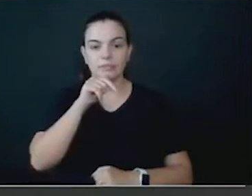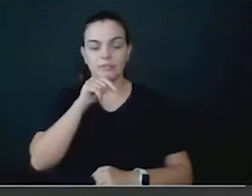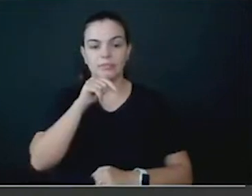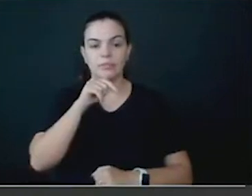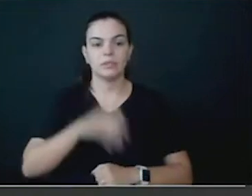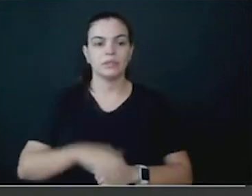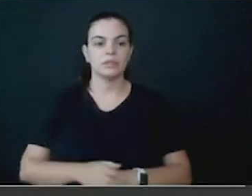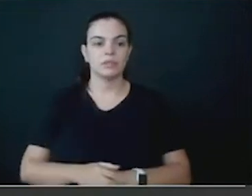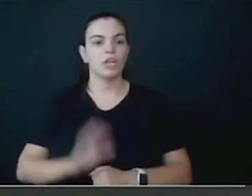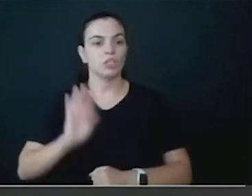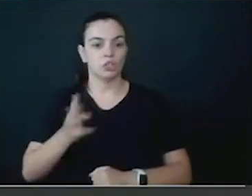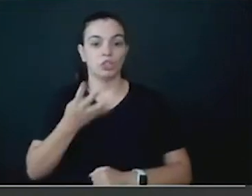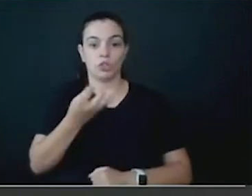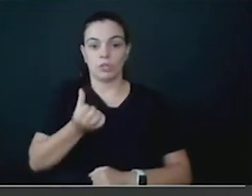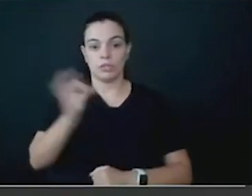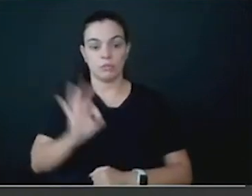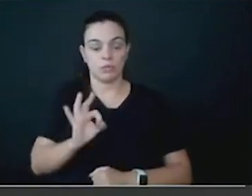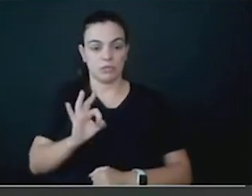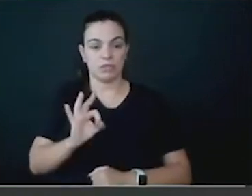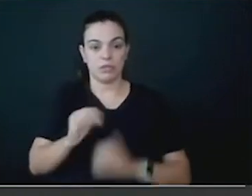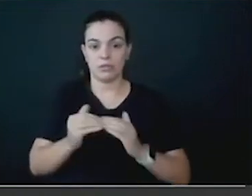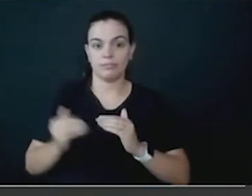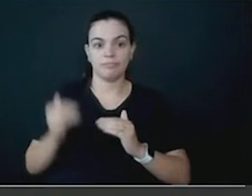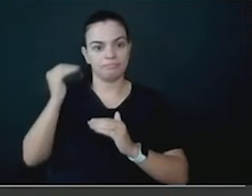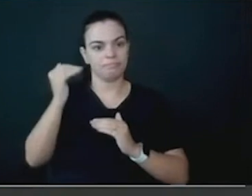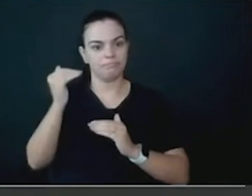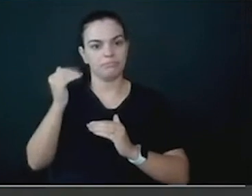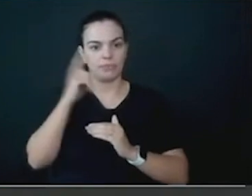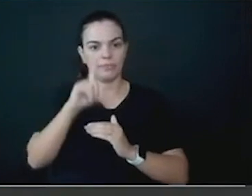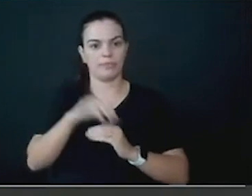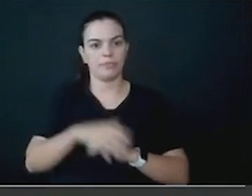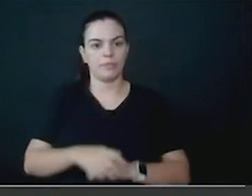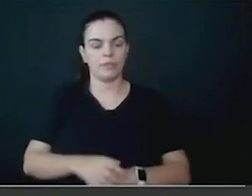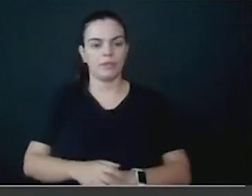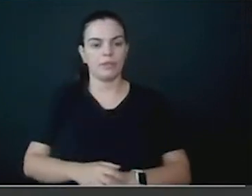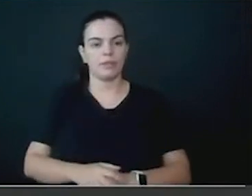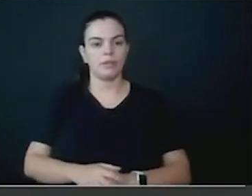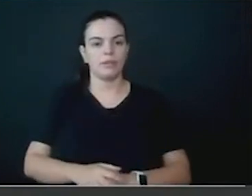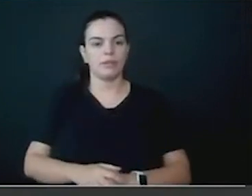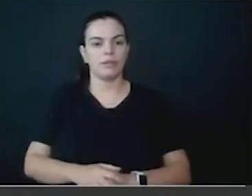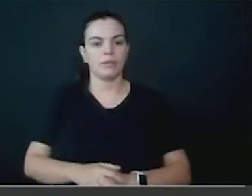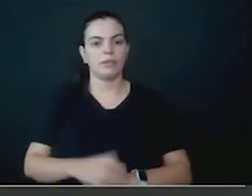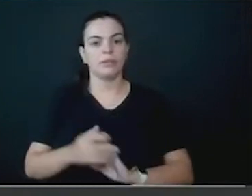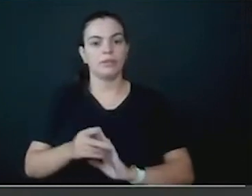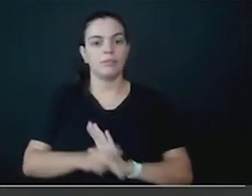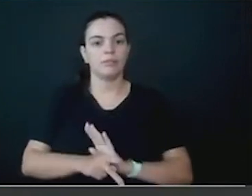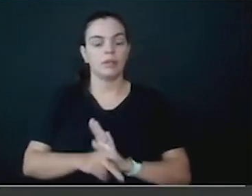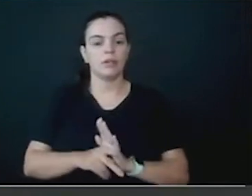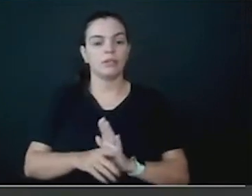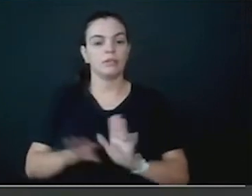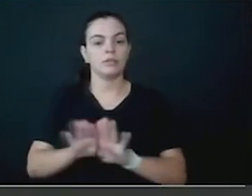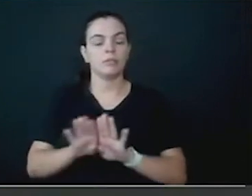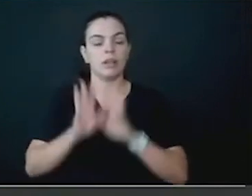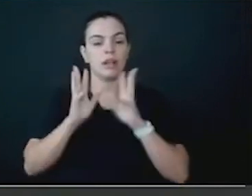do que era previsto. E atualização e revisão do plano de saneamento, estamos em 90%, lembrando que esse plano de saneamento